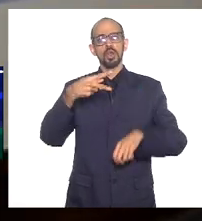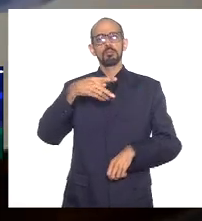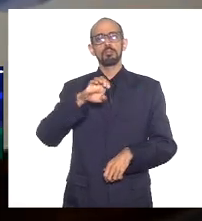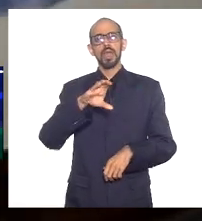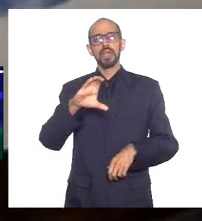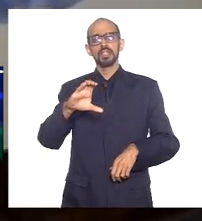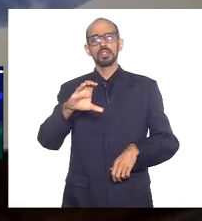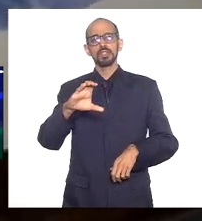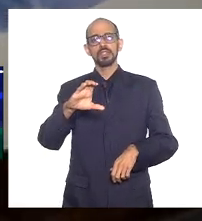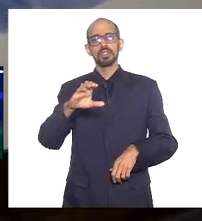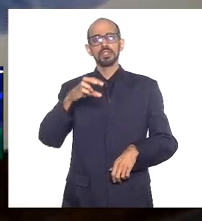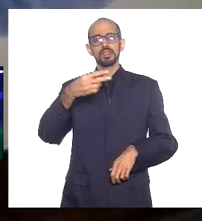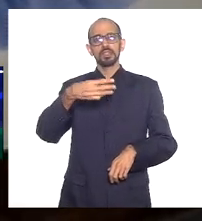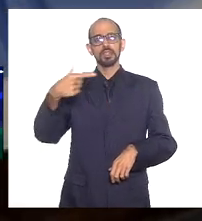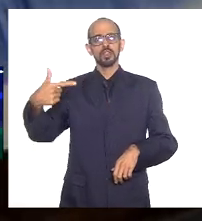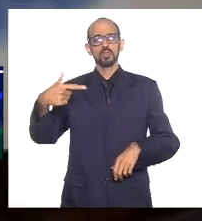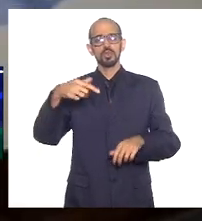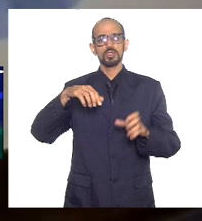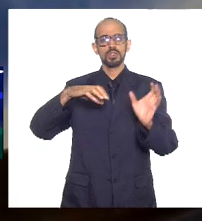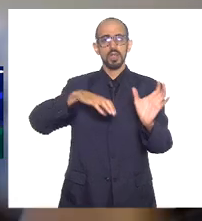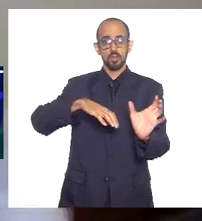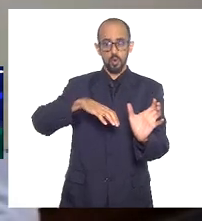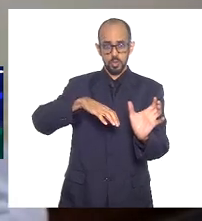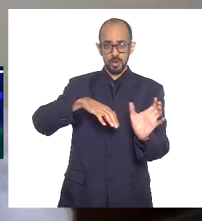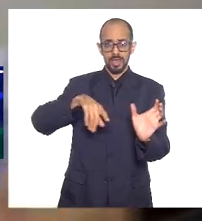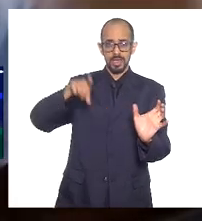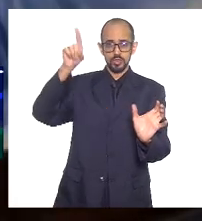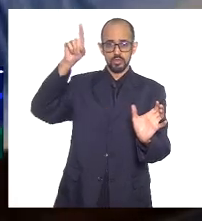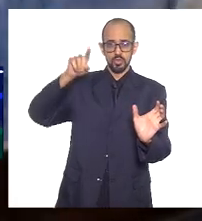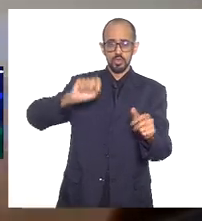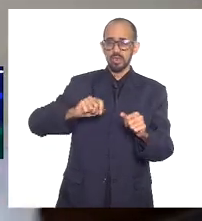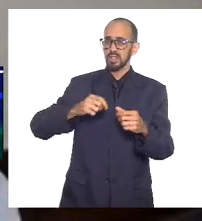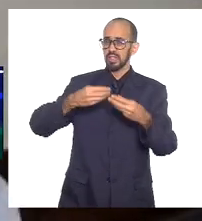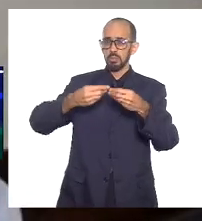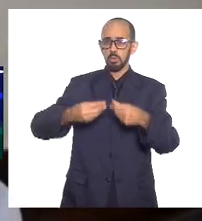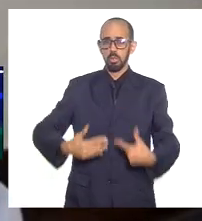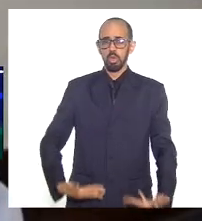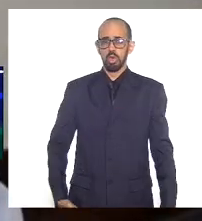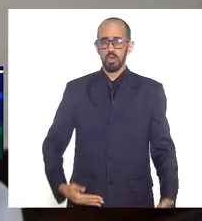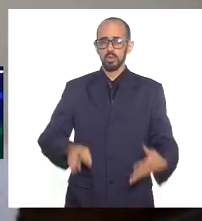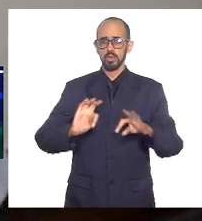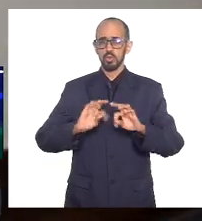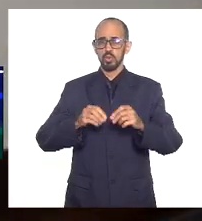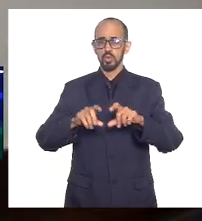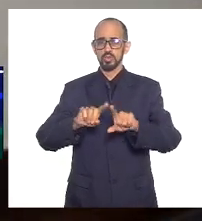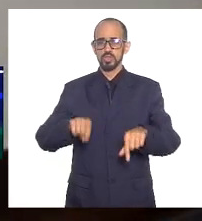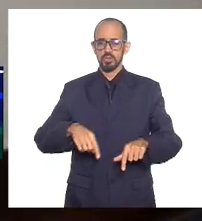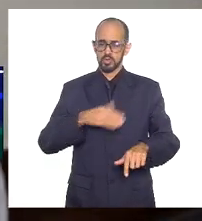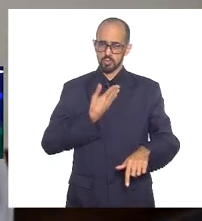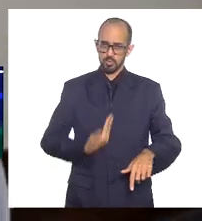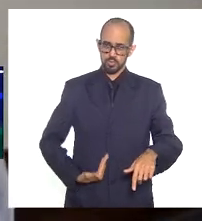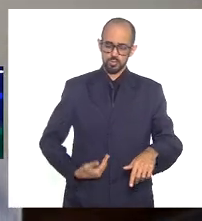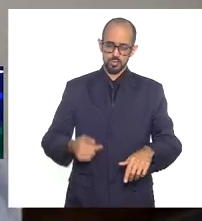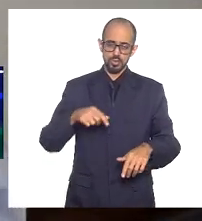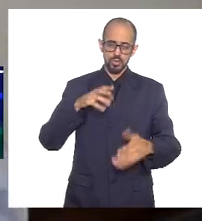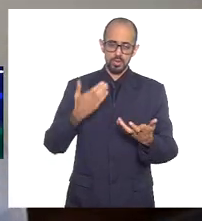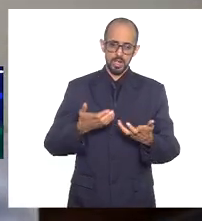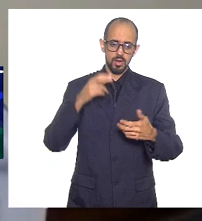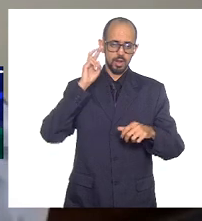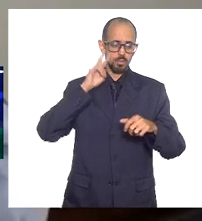proposta que tramita no Congresso Nacional e que esfacela que esfacela o serviço público eu quero aqui lembrar que a